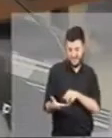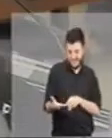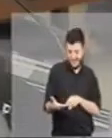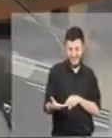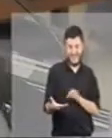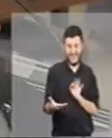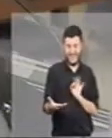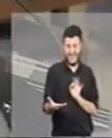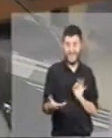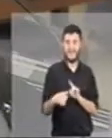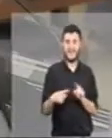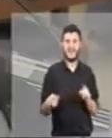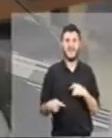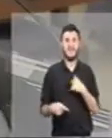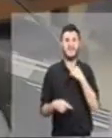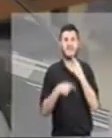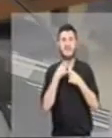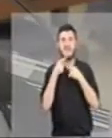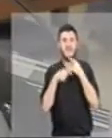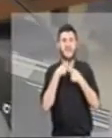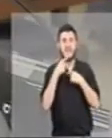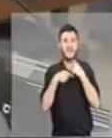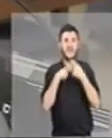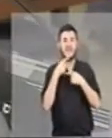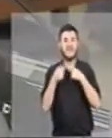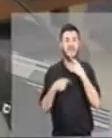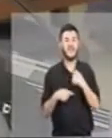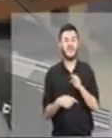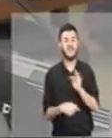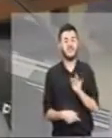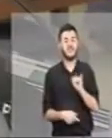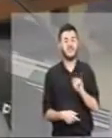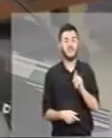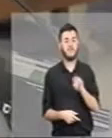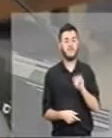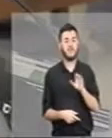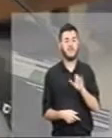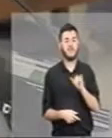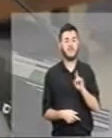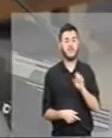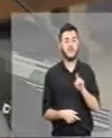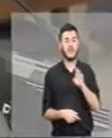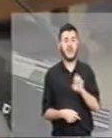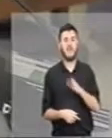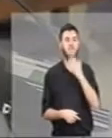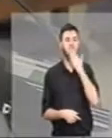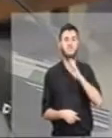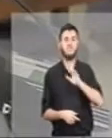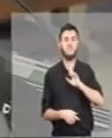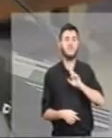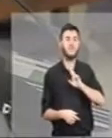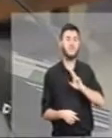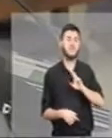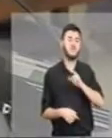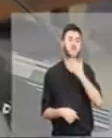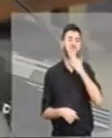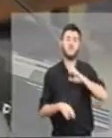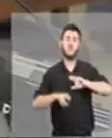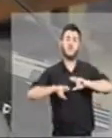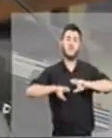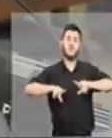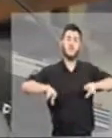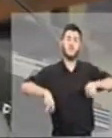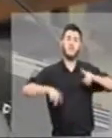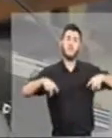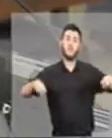não das condutas. Mas não é isso que está em discussão, nem eu tenho elementos para formar um juízo acerca